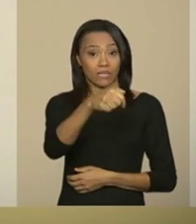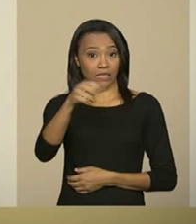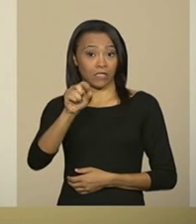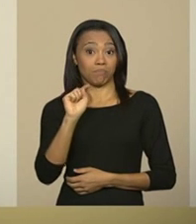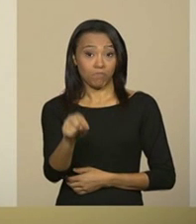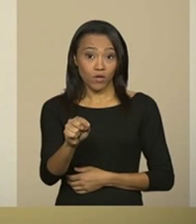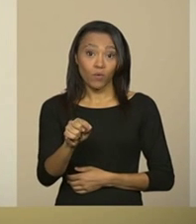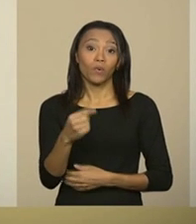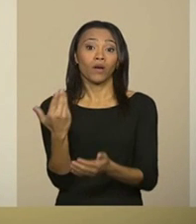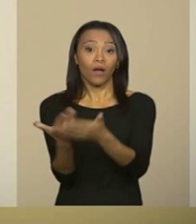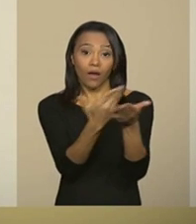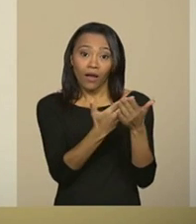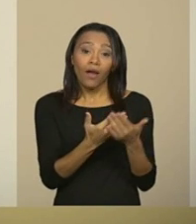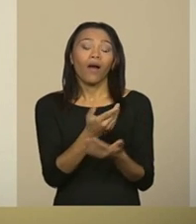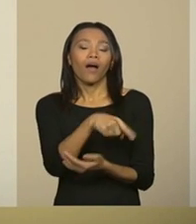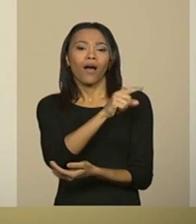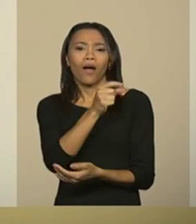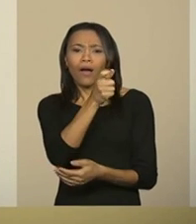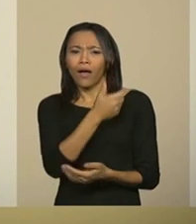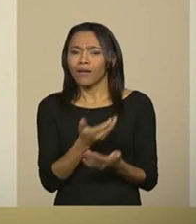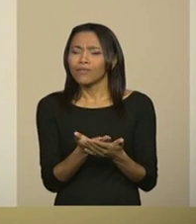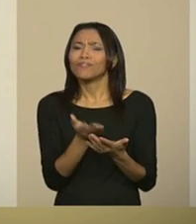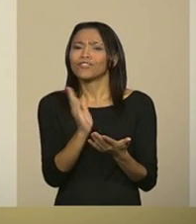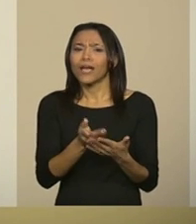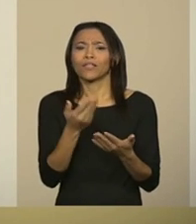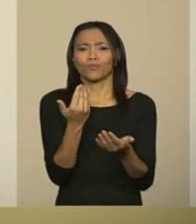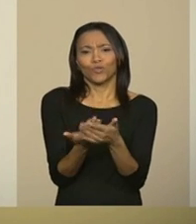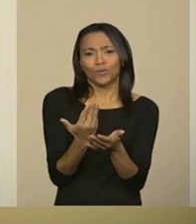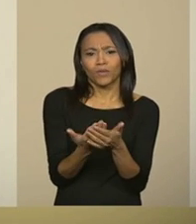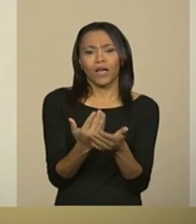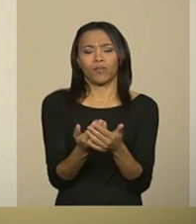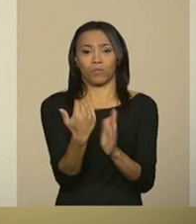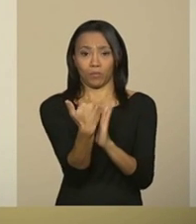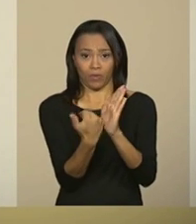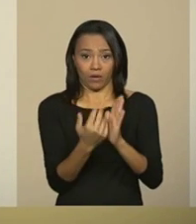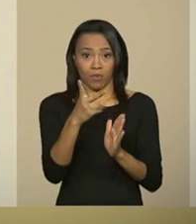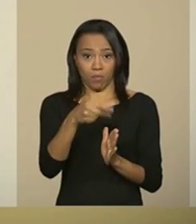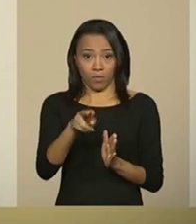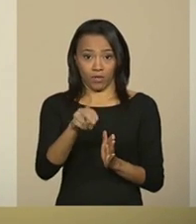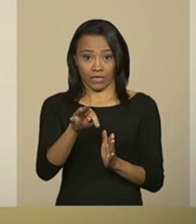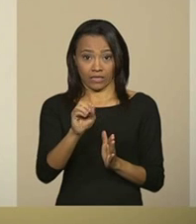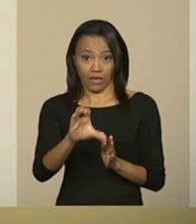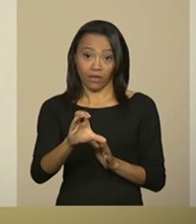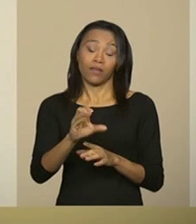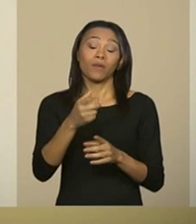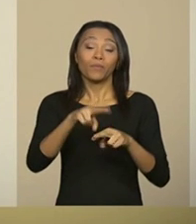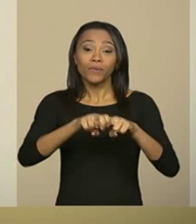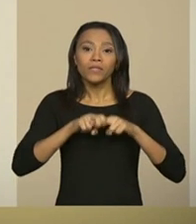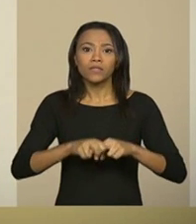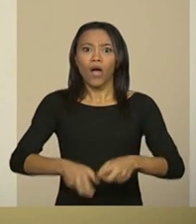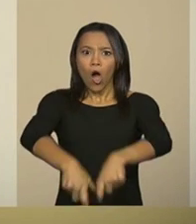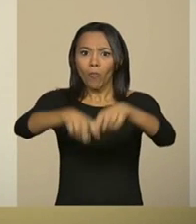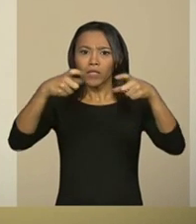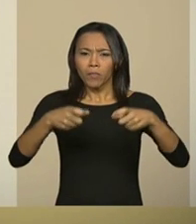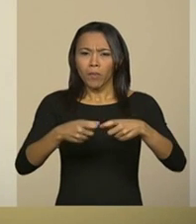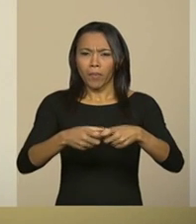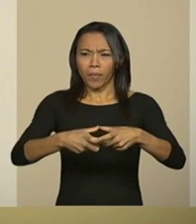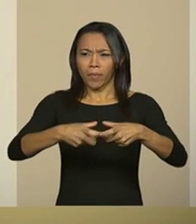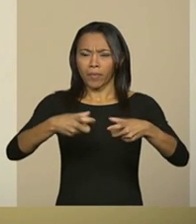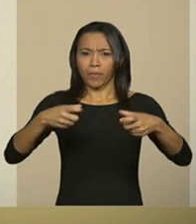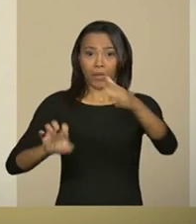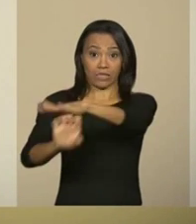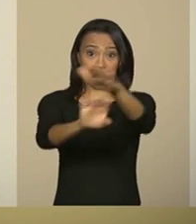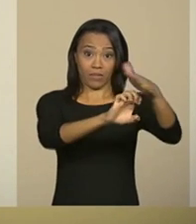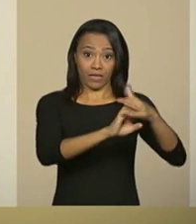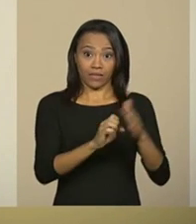já fizeram ou estão fazendo cursos técnicos pelo pronatec com isso aumentamos a competitividade de nossas empresas